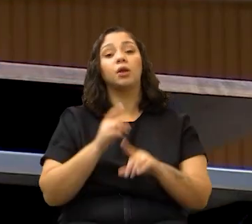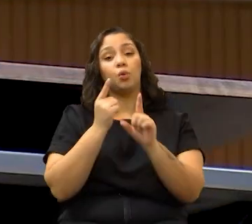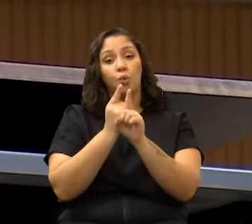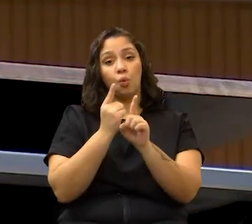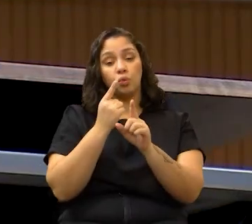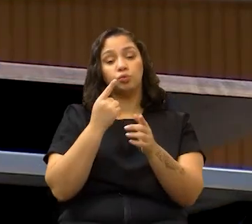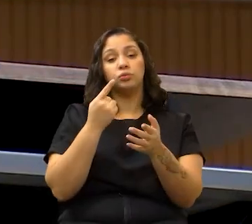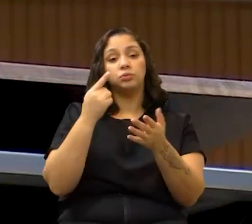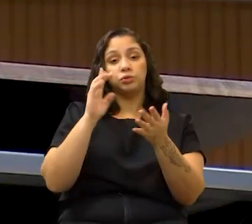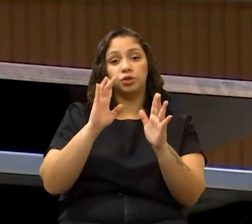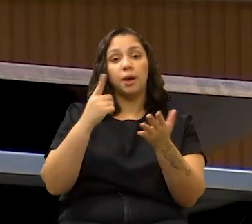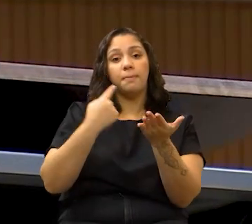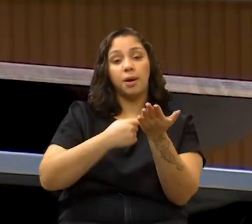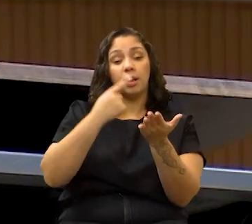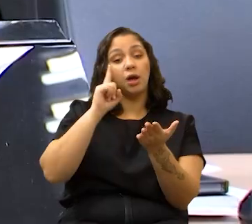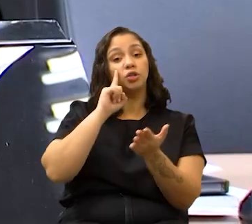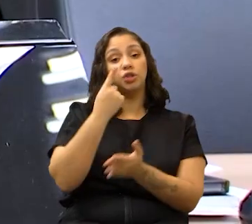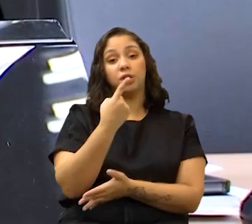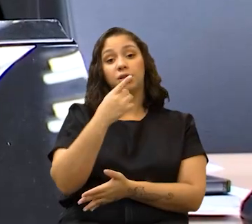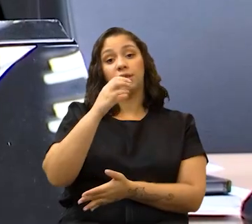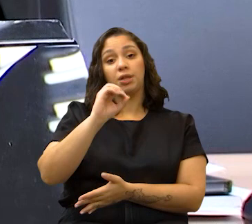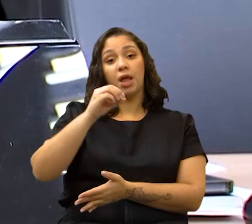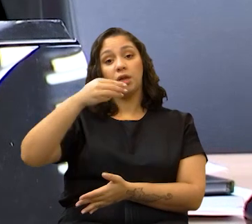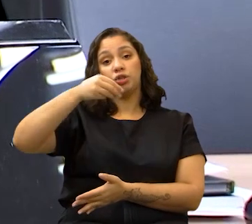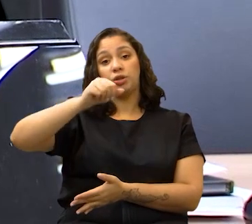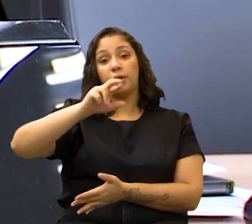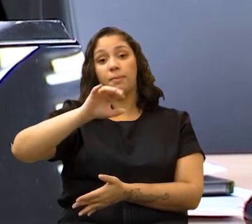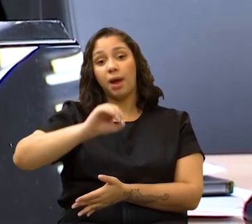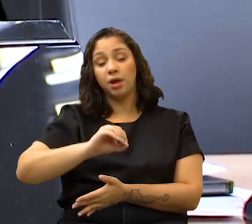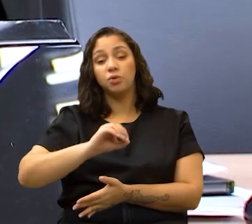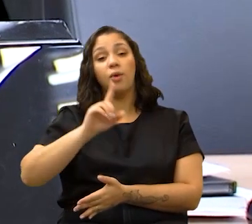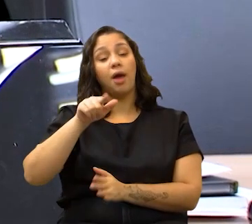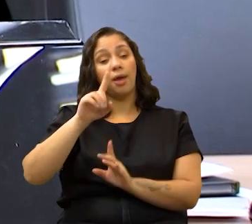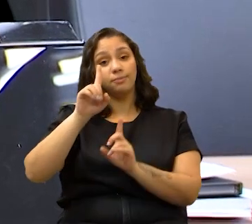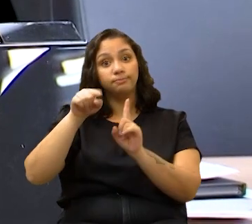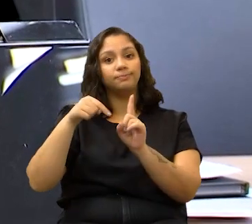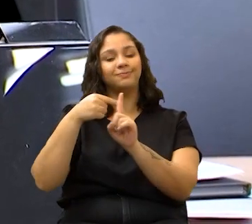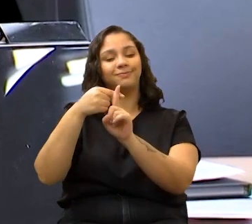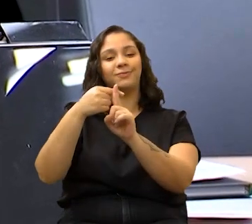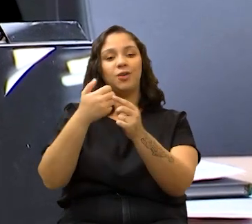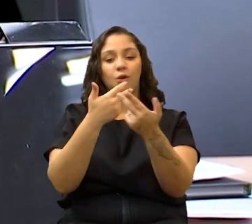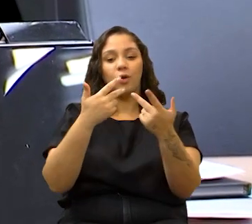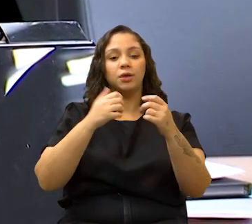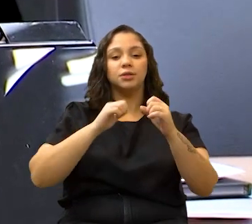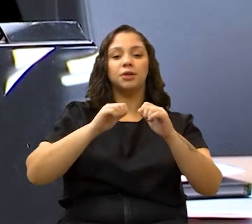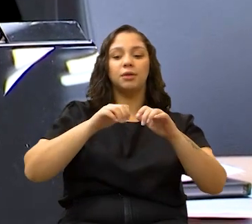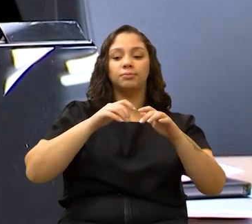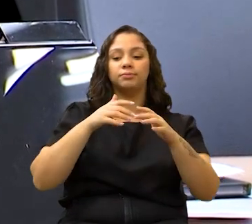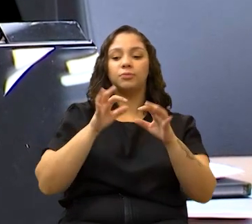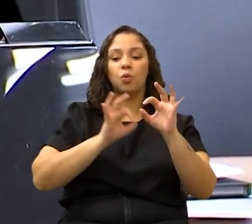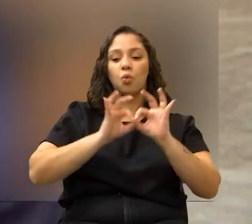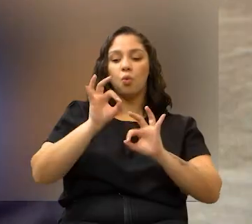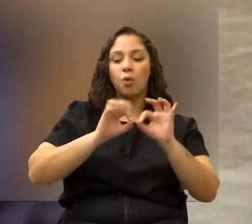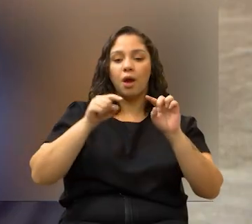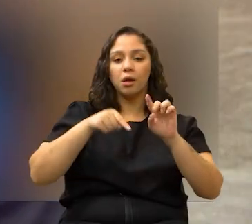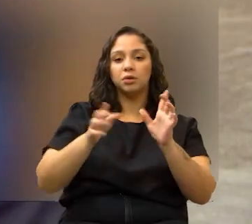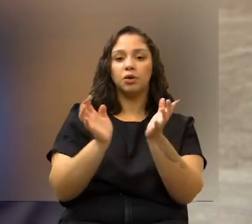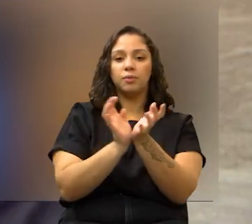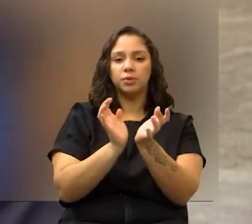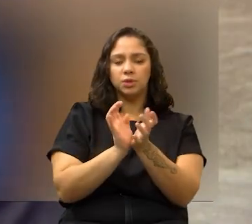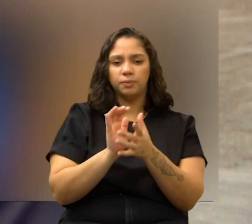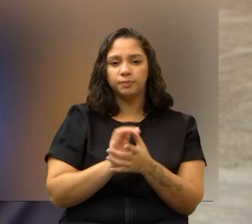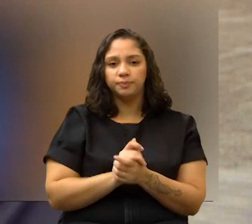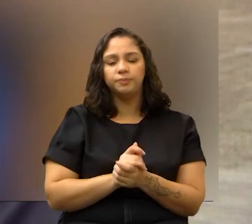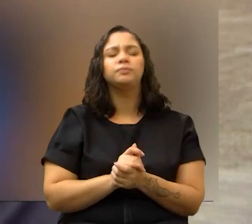já agendado para o dia 10 de maio, o presidente considera positiva a dinâmica dos trabalhos da comissão. Nós sempre